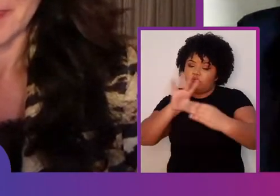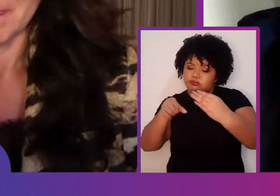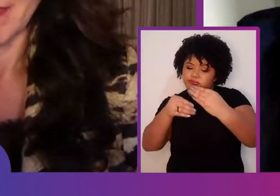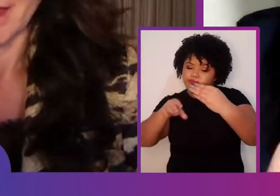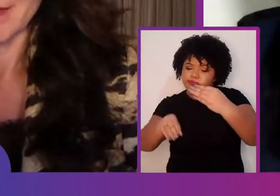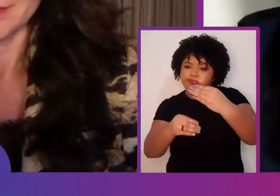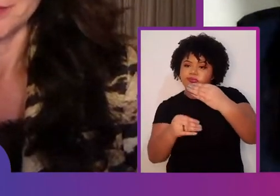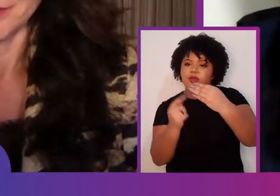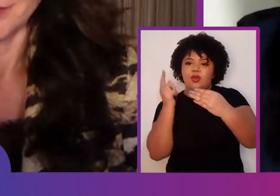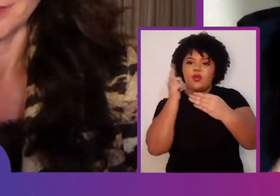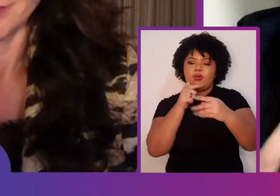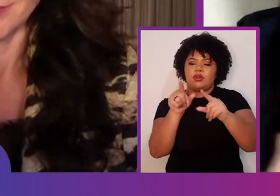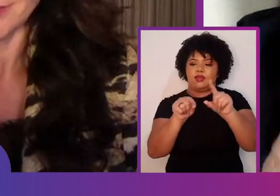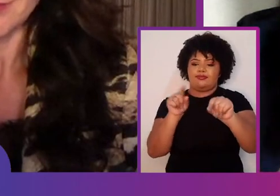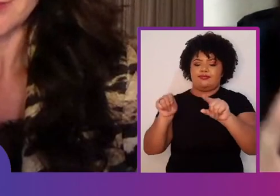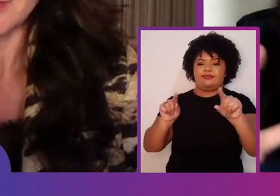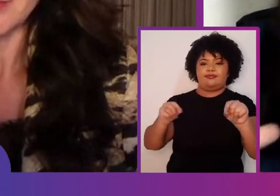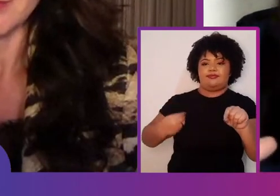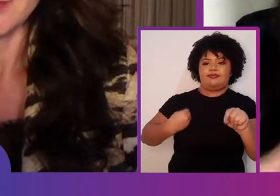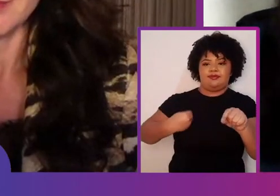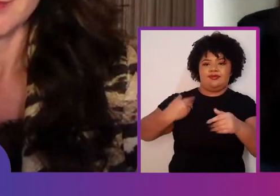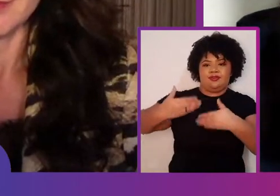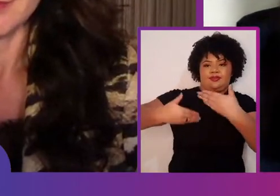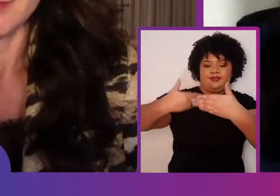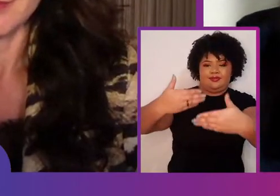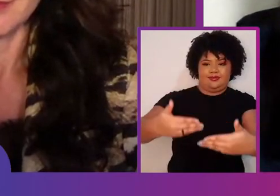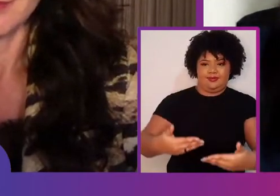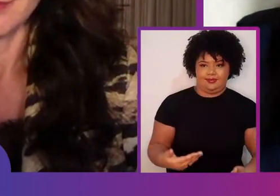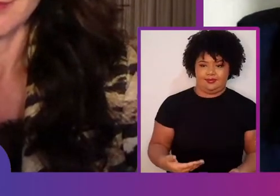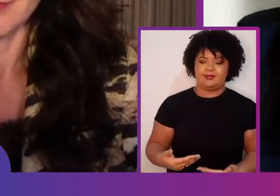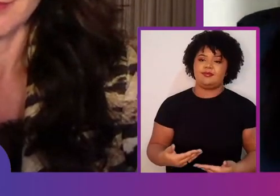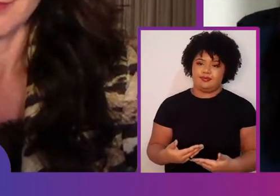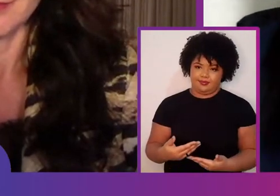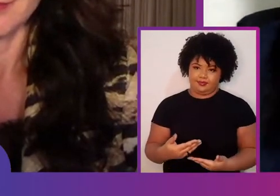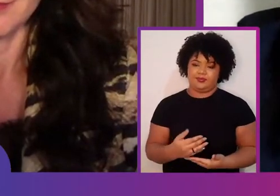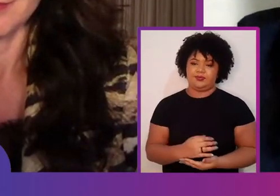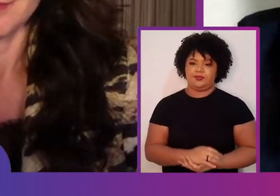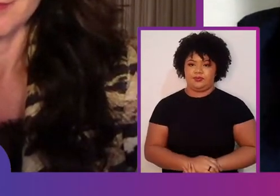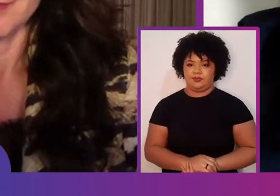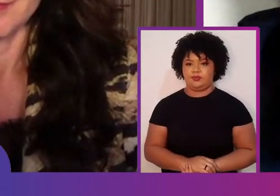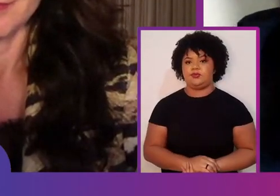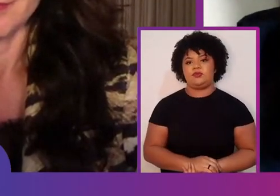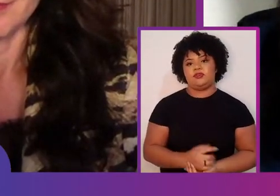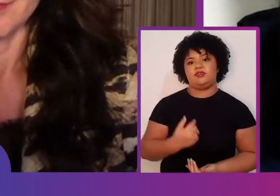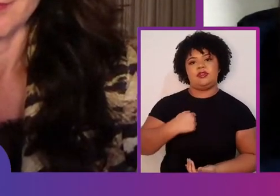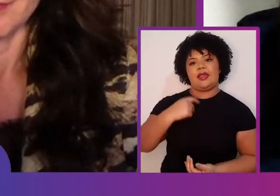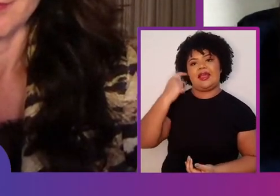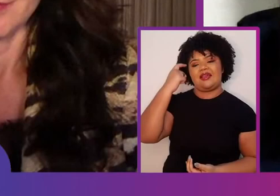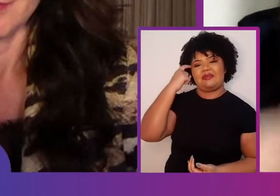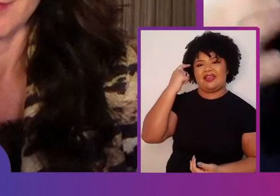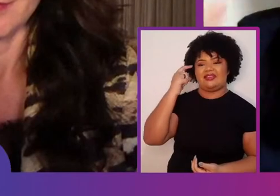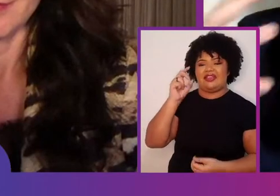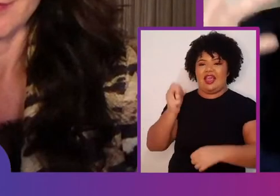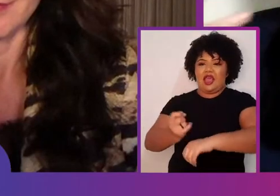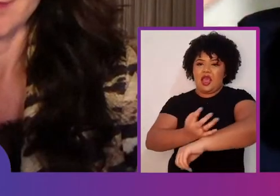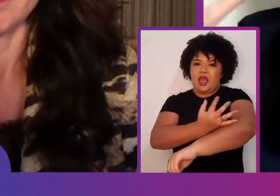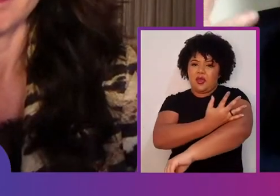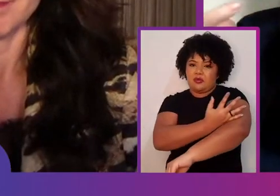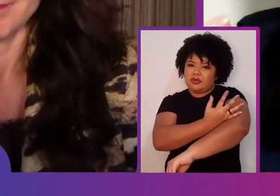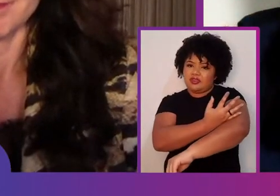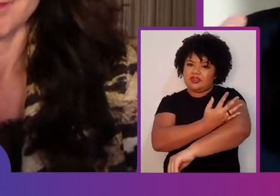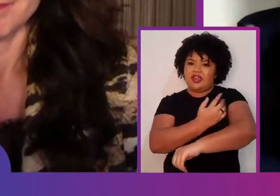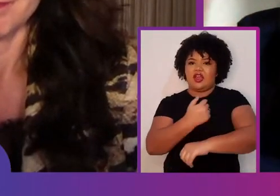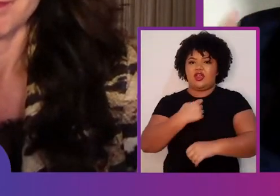fizesse suas escolhas a partir de uma consciência sobre elas. Não, a gente deixa a emoção na inconsciência e fica tentando